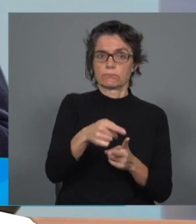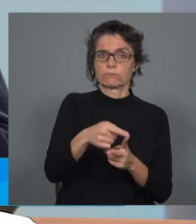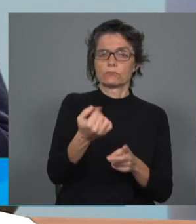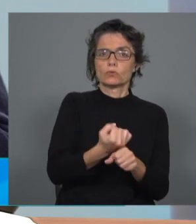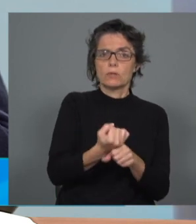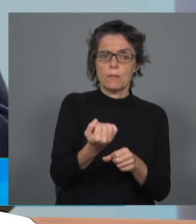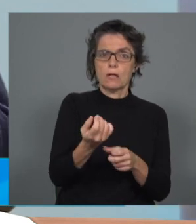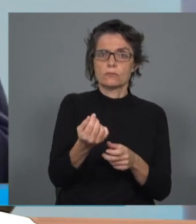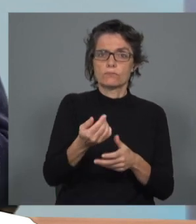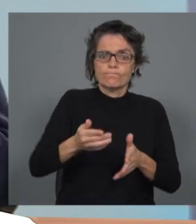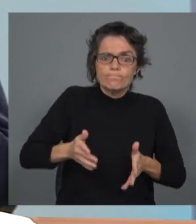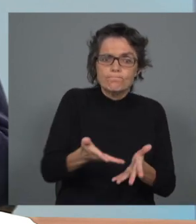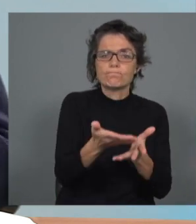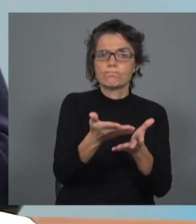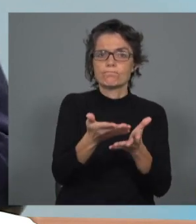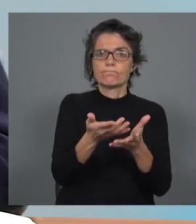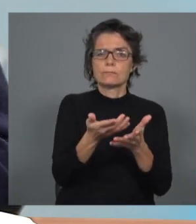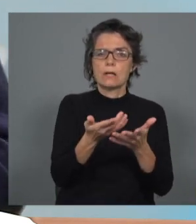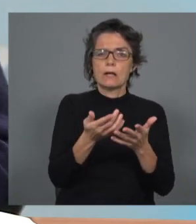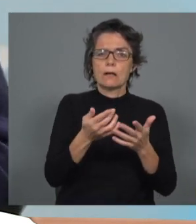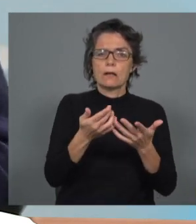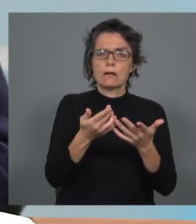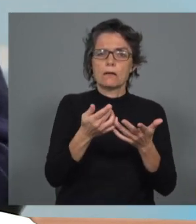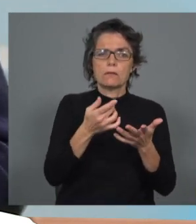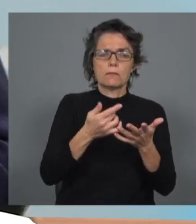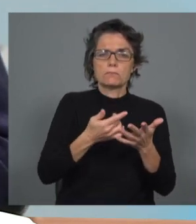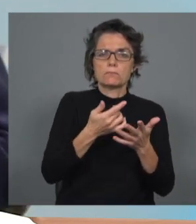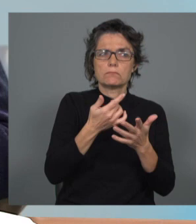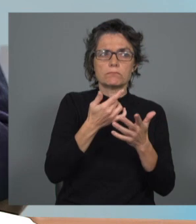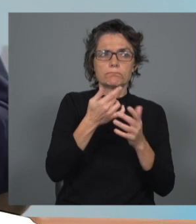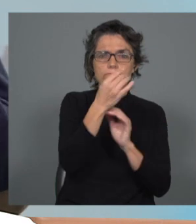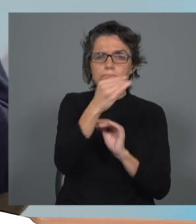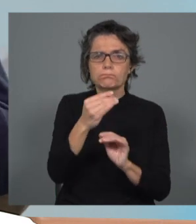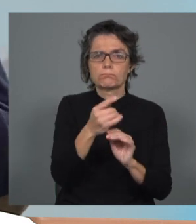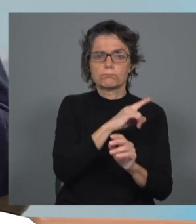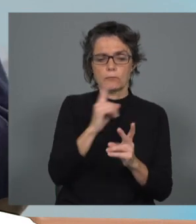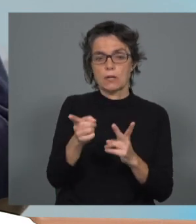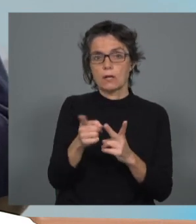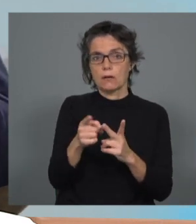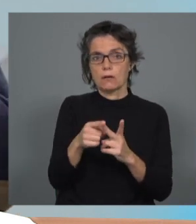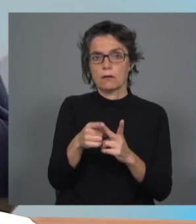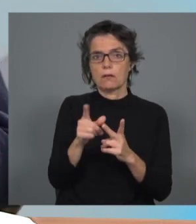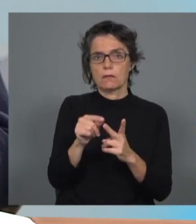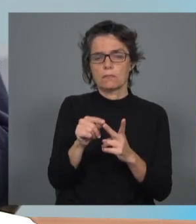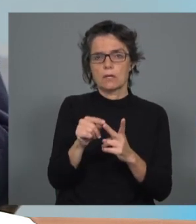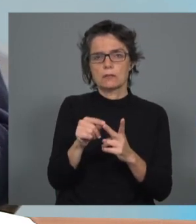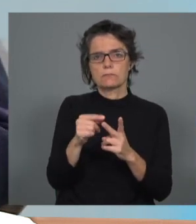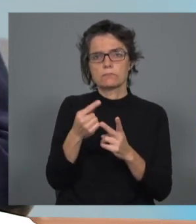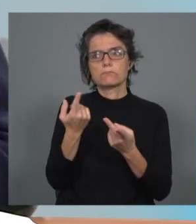trabalho de promoção humana, de promoção integral das pessoas. E a outra é no